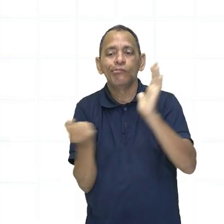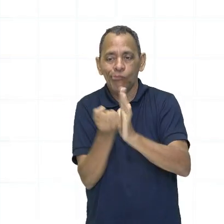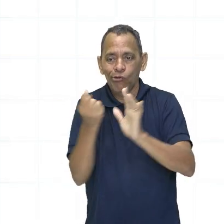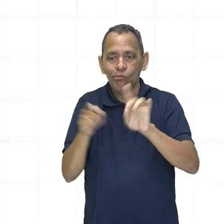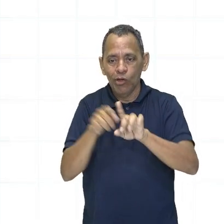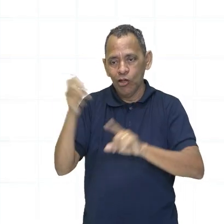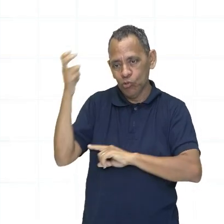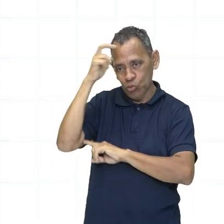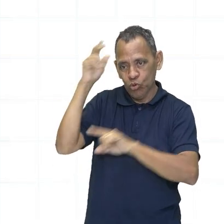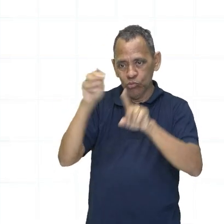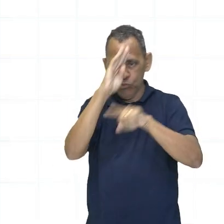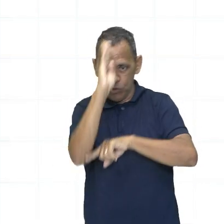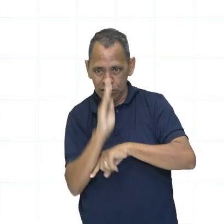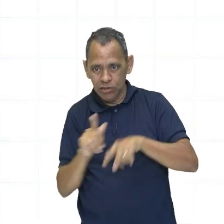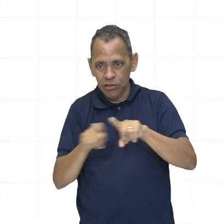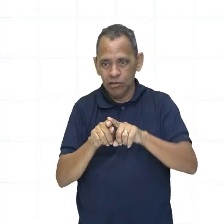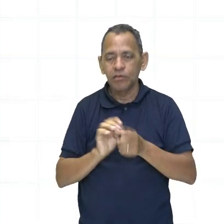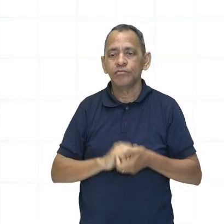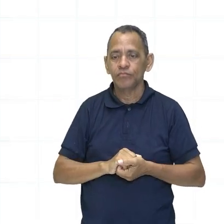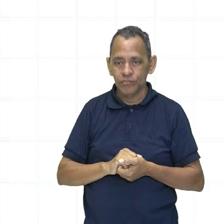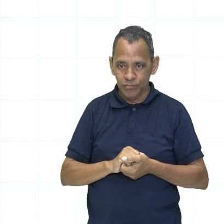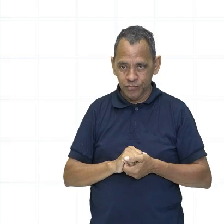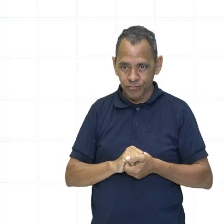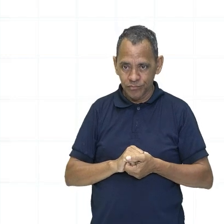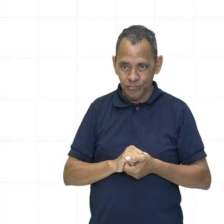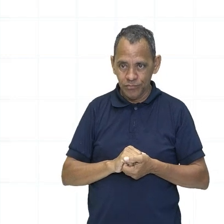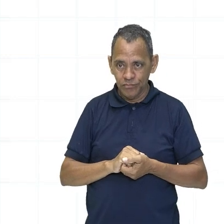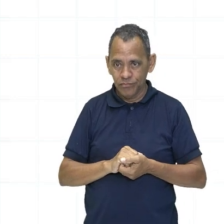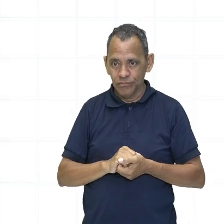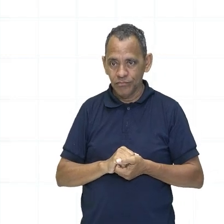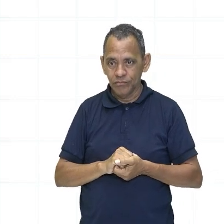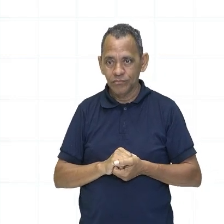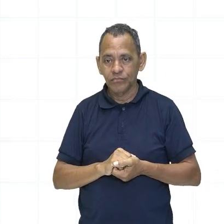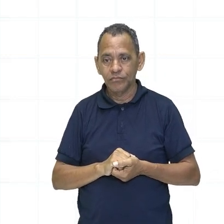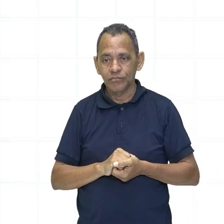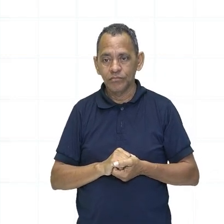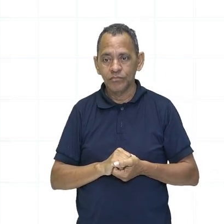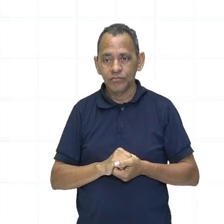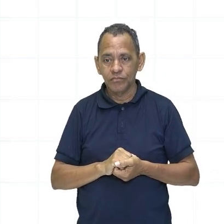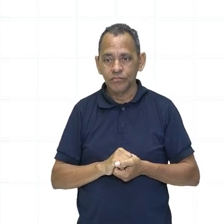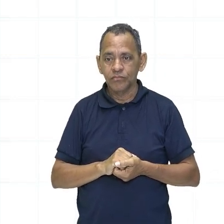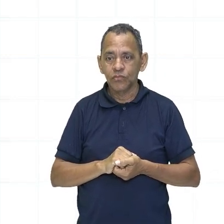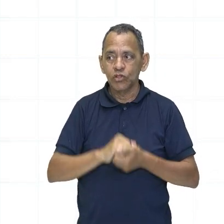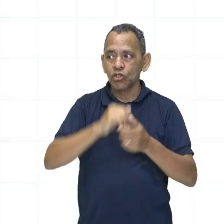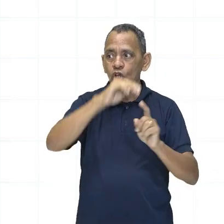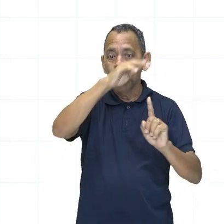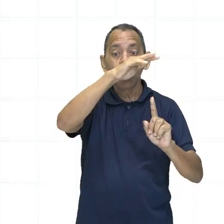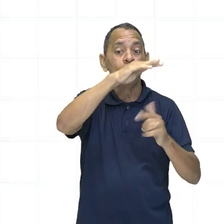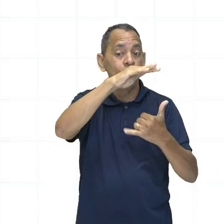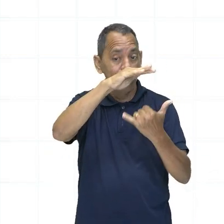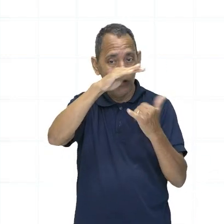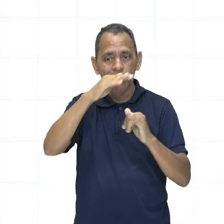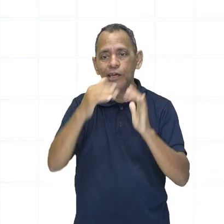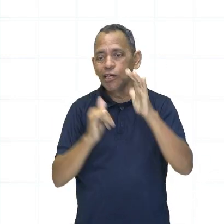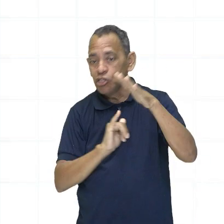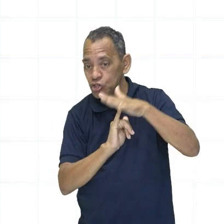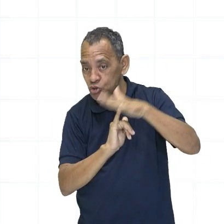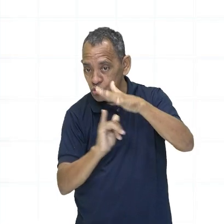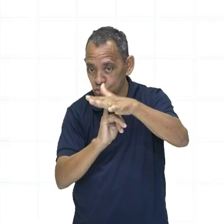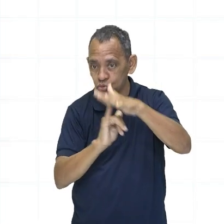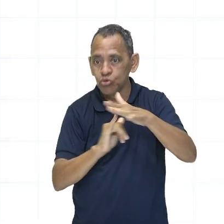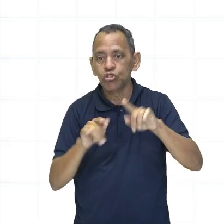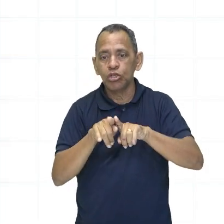Brasil pelo Instituto do Patrimônio Histórico e Artístico Nacional.